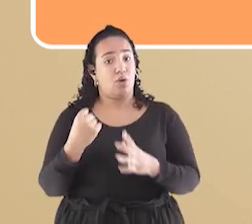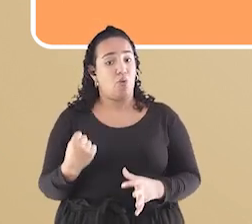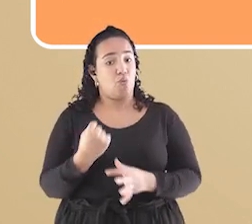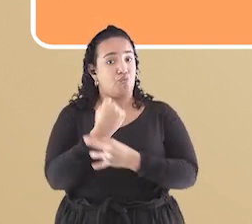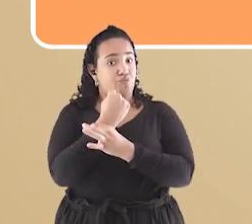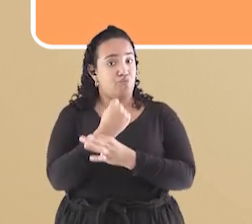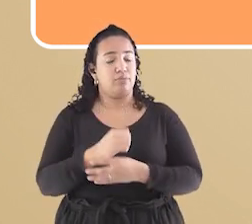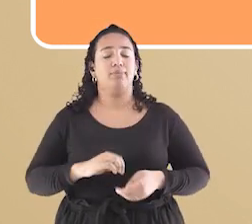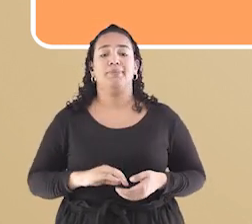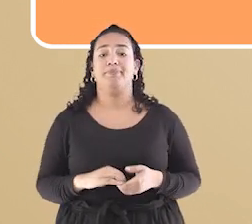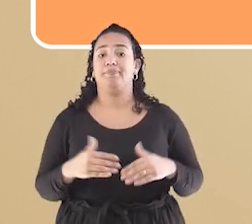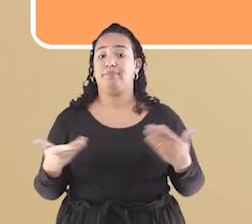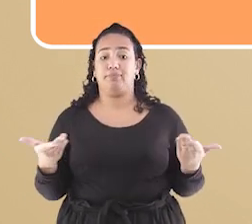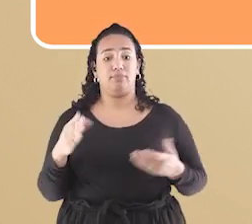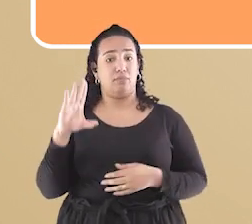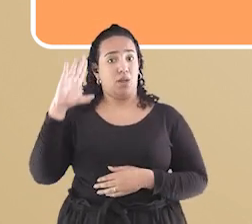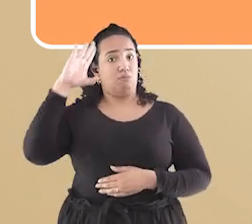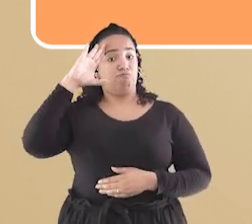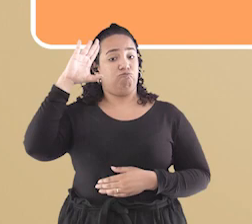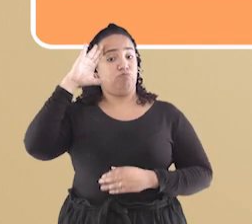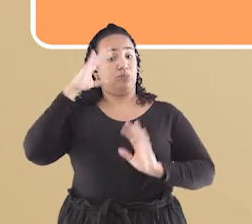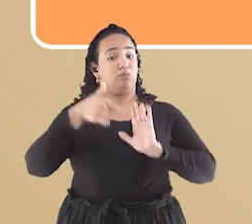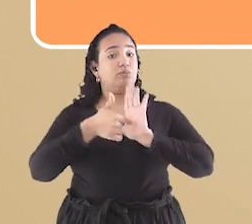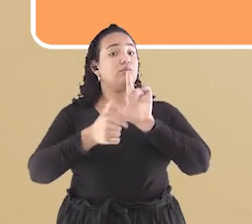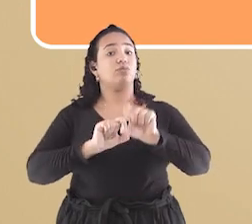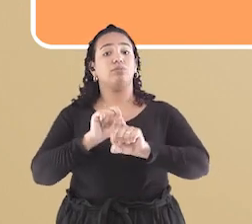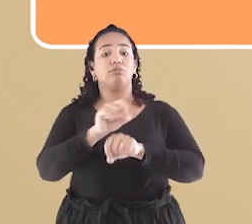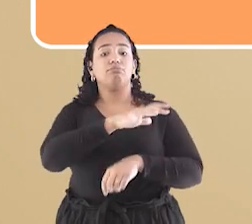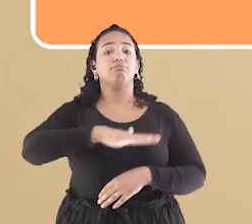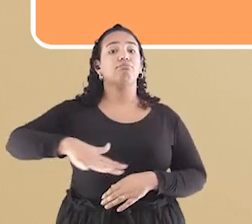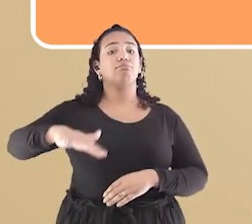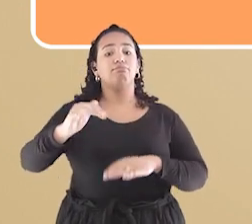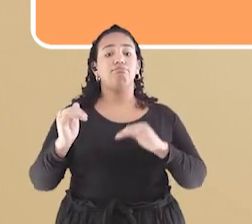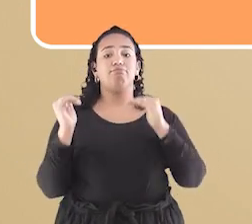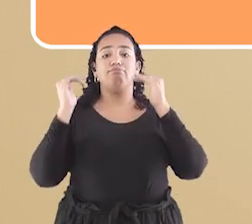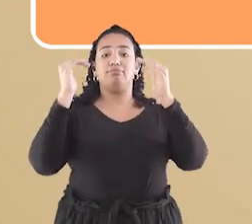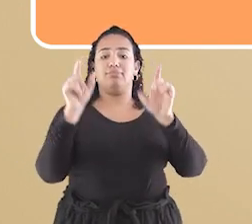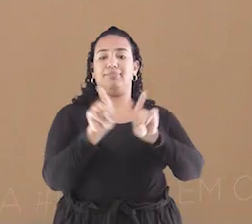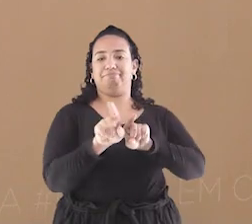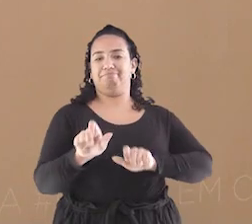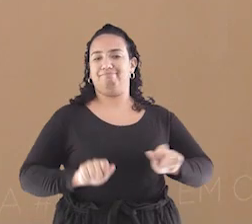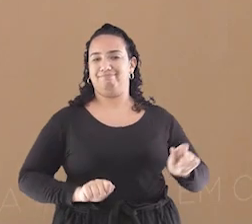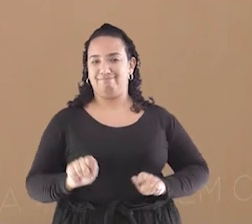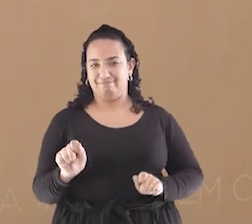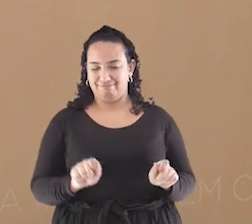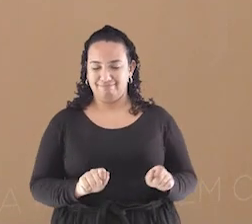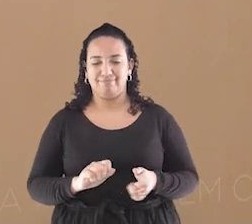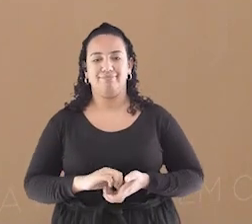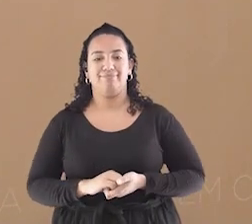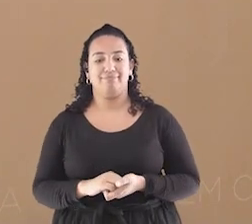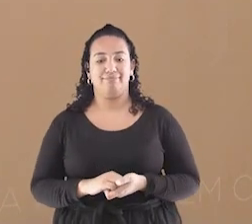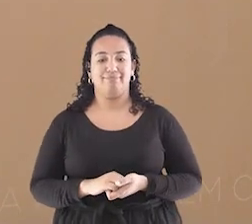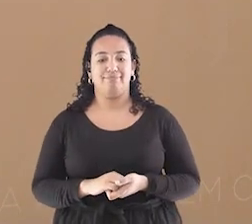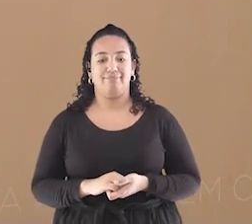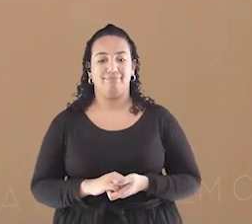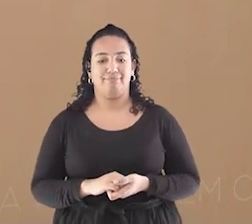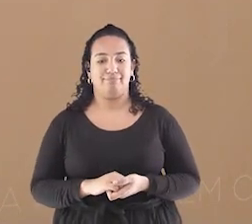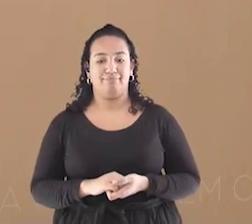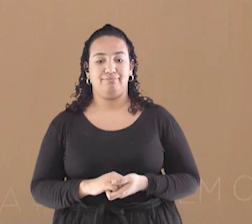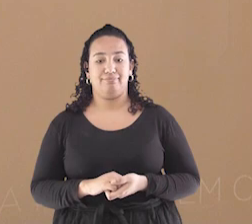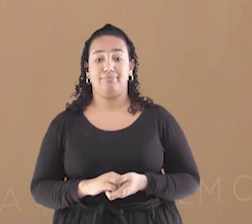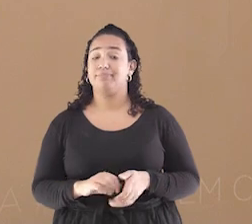presença do exército garantia a soberania territorial e administrativa do Estado. A criação de leis e